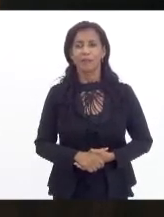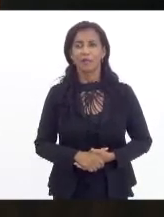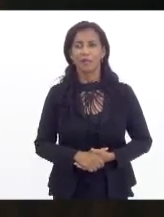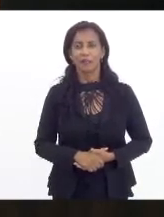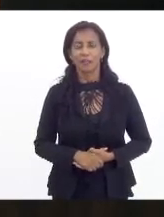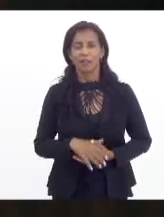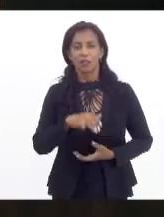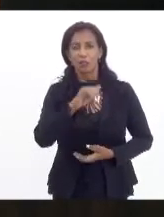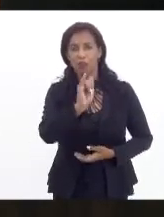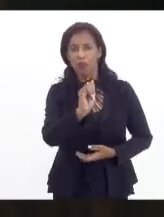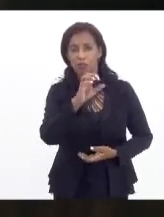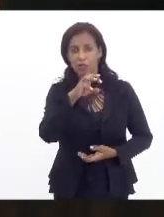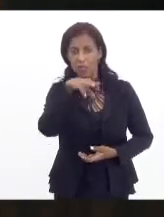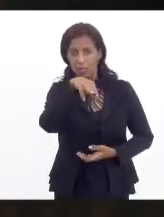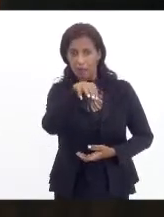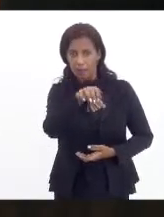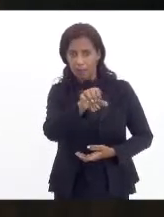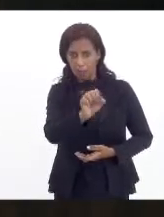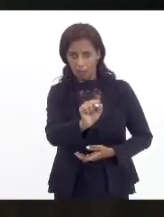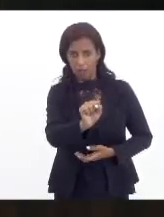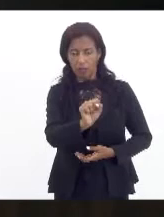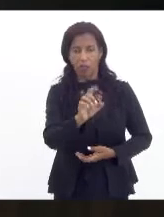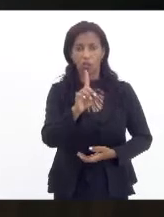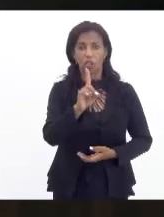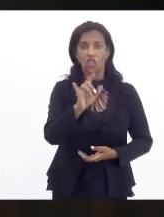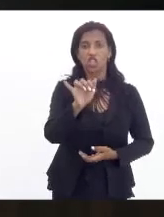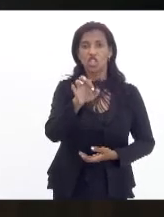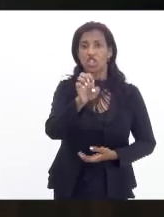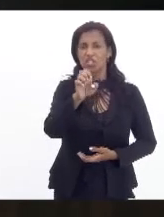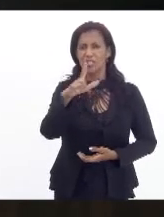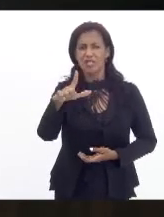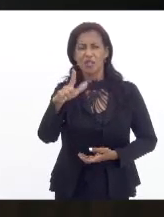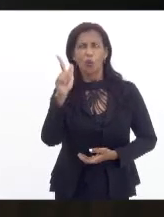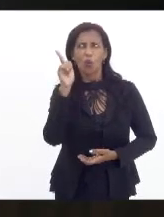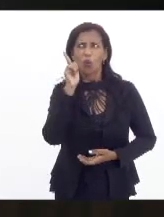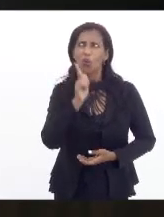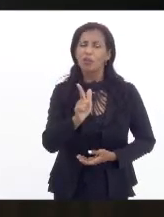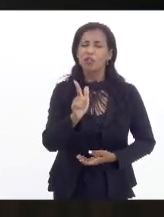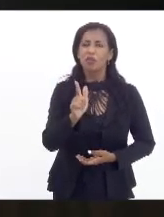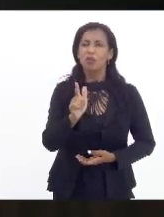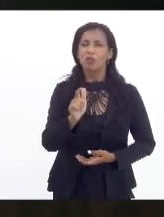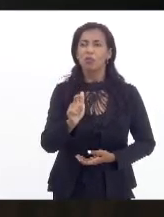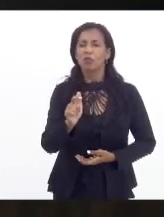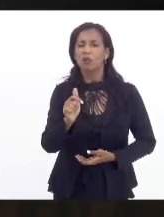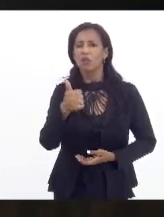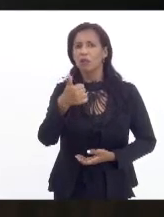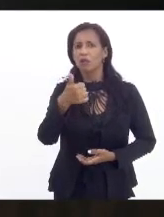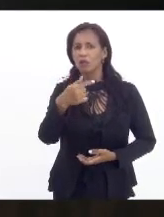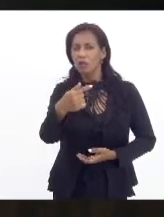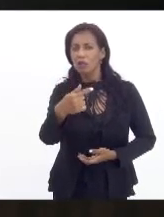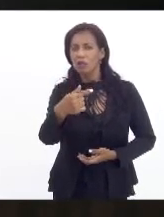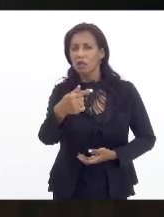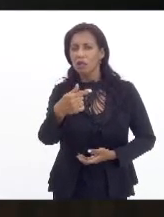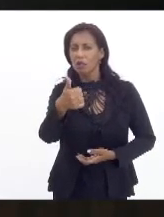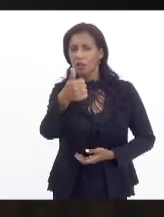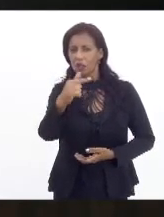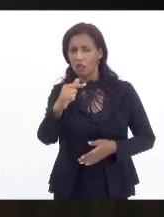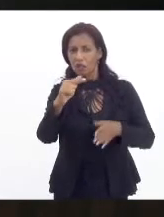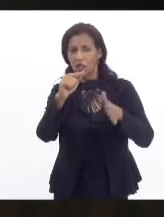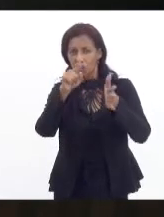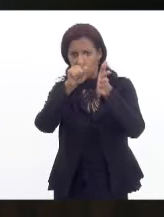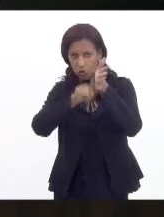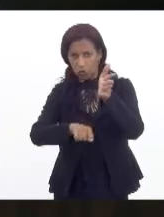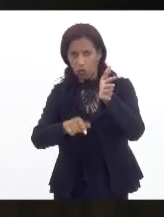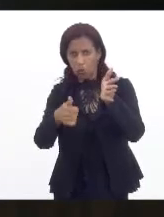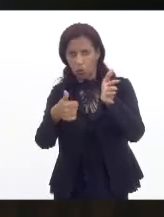o ICMS do diesel nós conseguimos fazer em 16 a 17, redução para